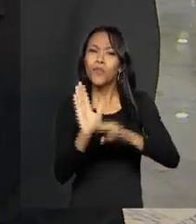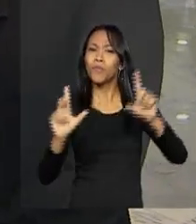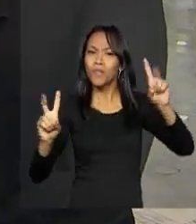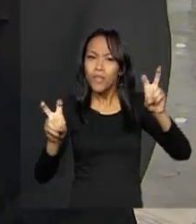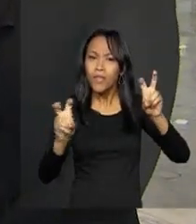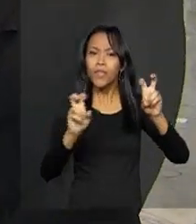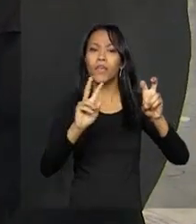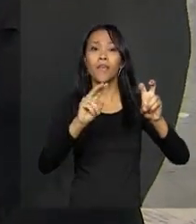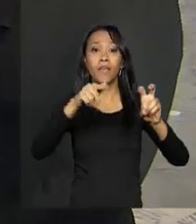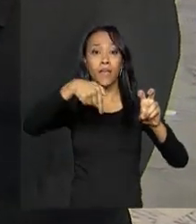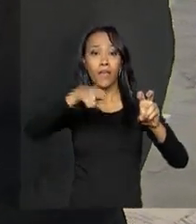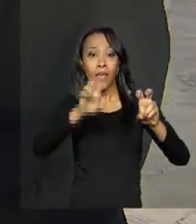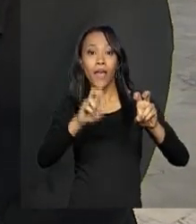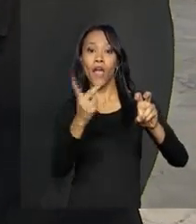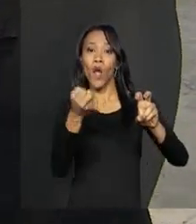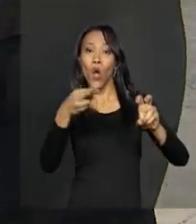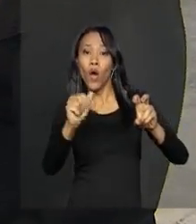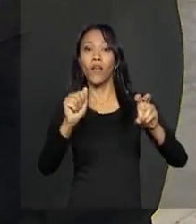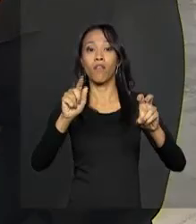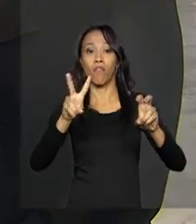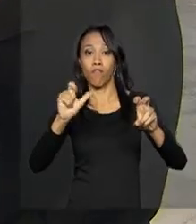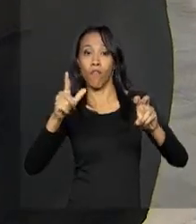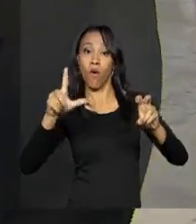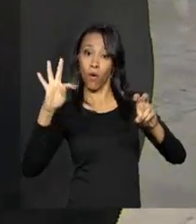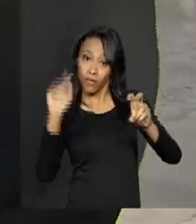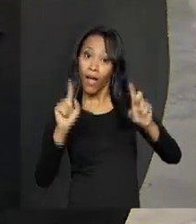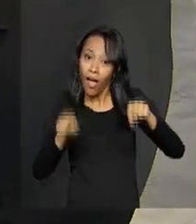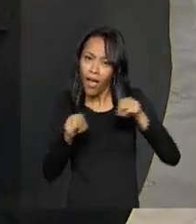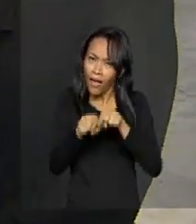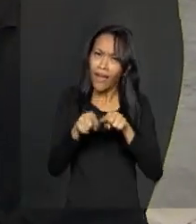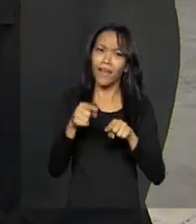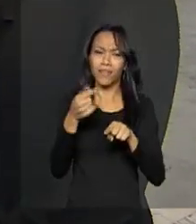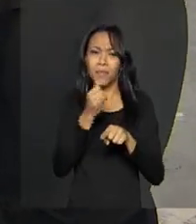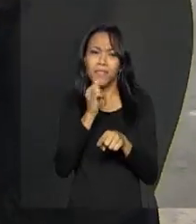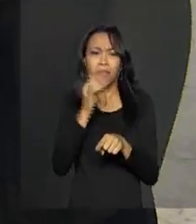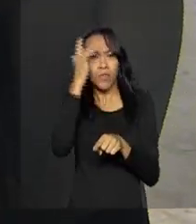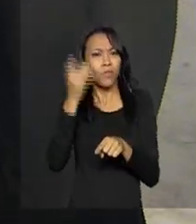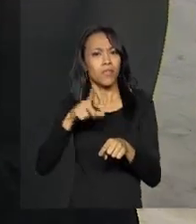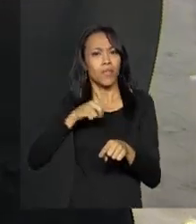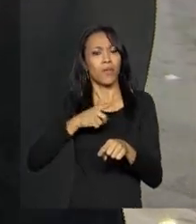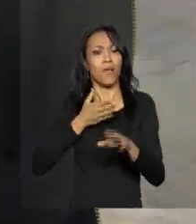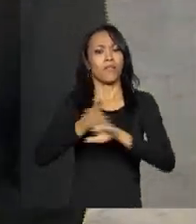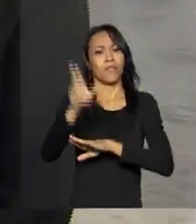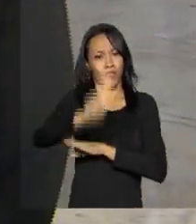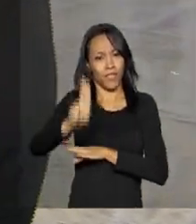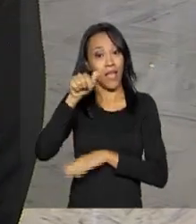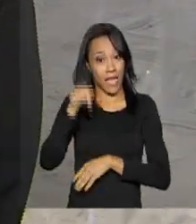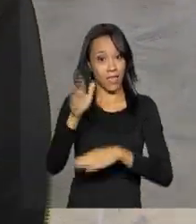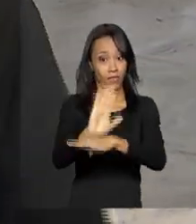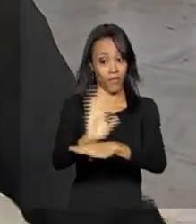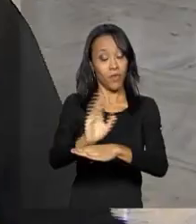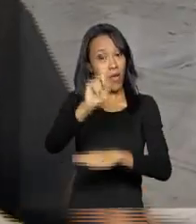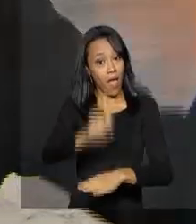representativo da situação atual brasileira com mais pessoas tendo tendo acesso à educação é esse filme eu acho que ele é um retrato do